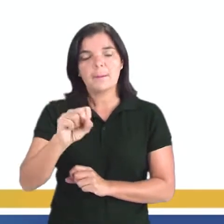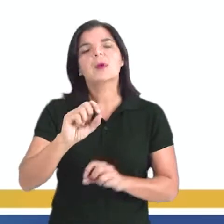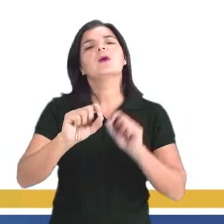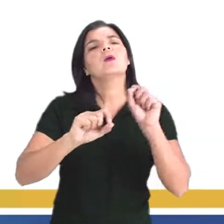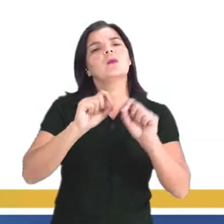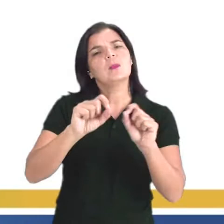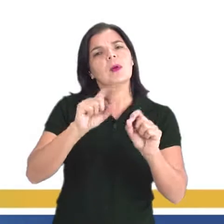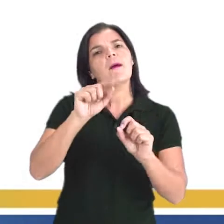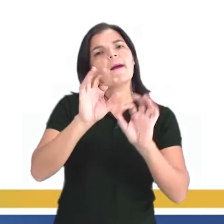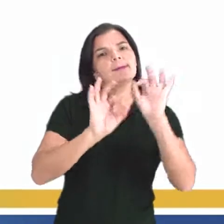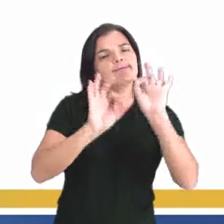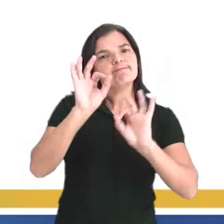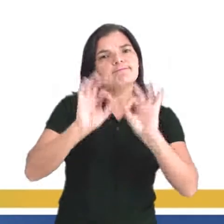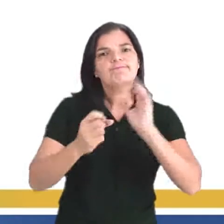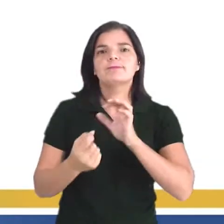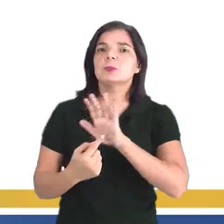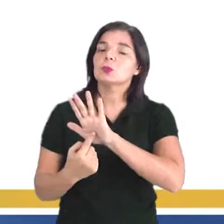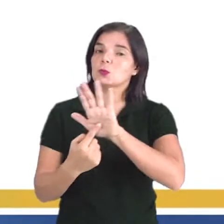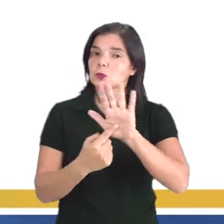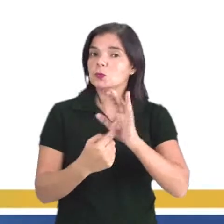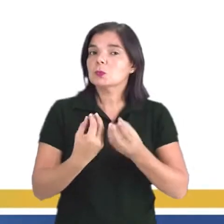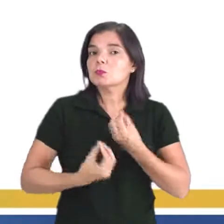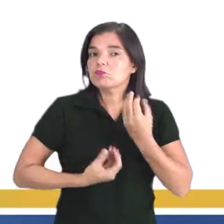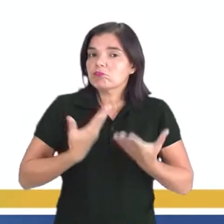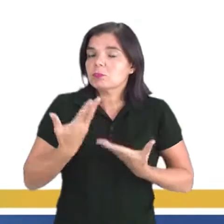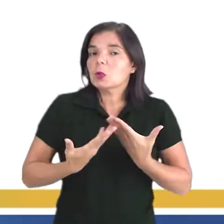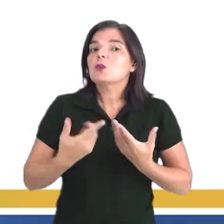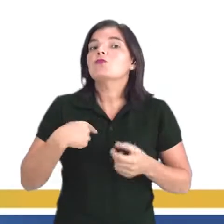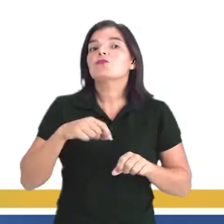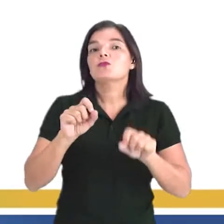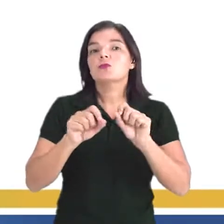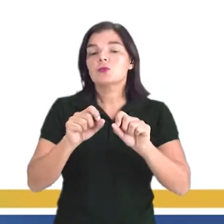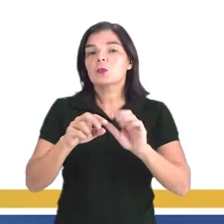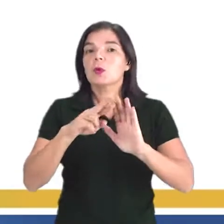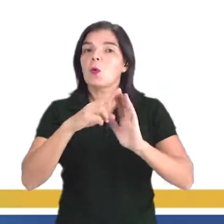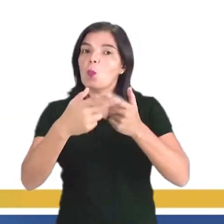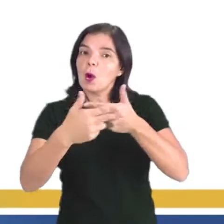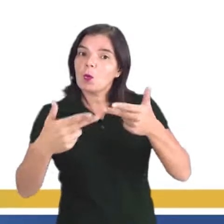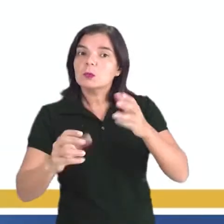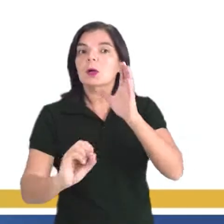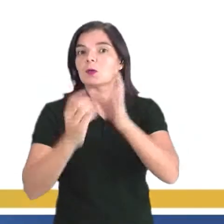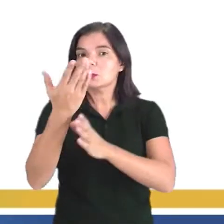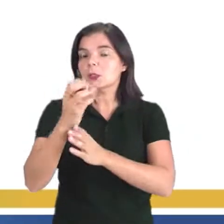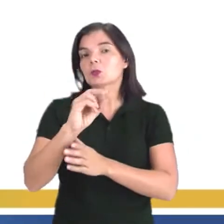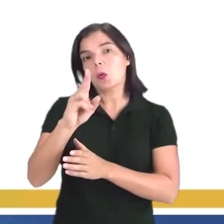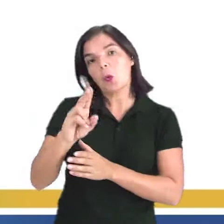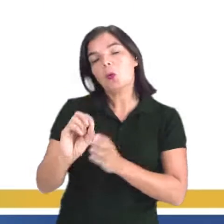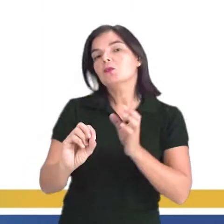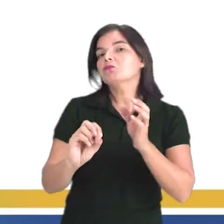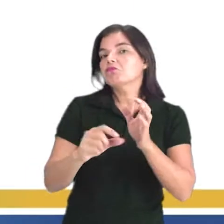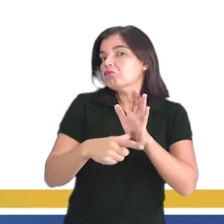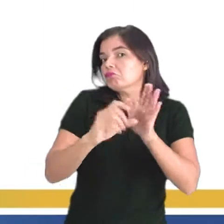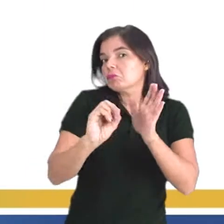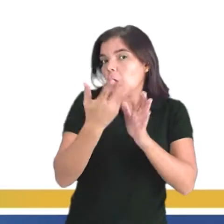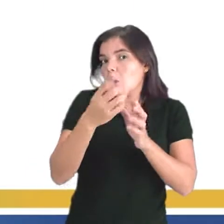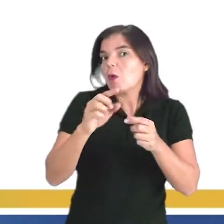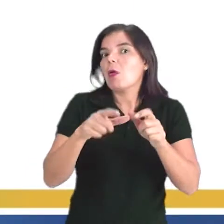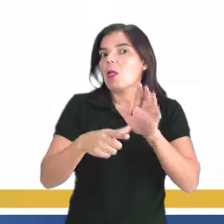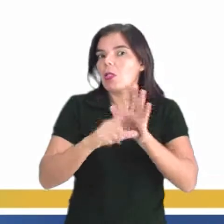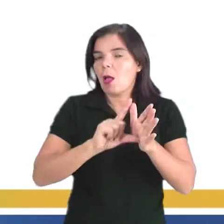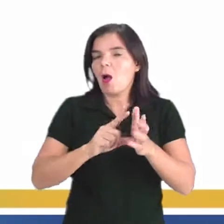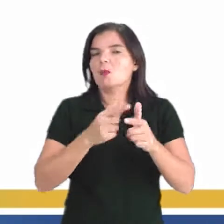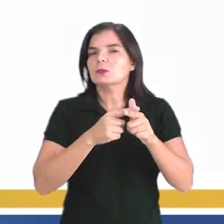elas são formas que expressam dependência entre uma condição e um fato. Tais circunstâncias e fatos podem